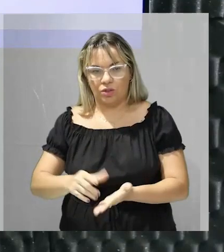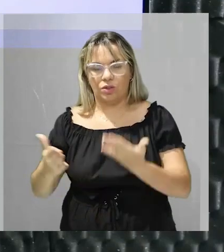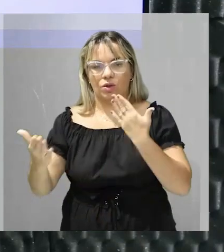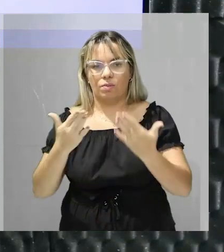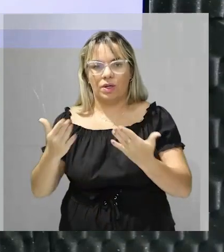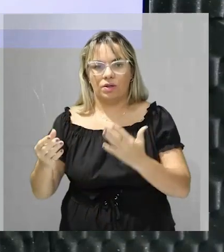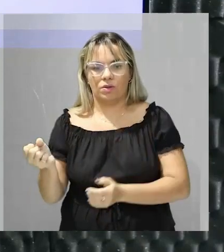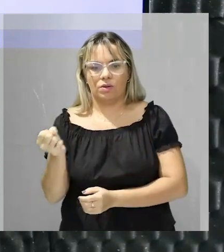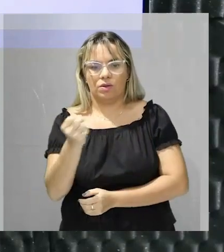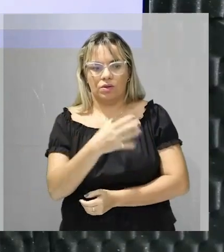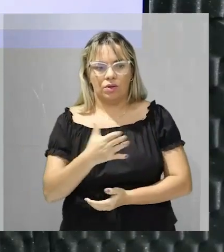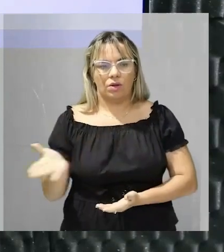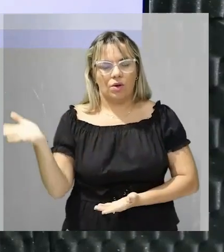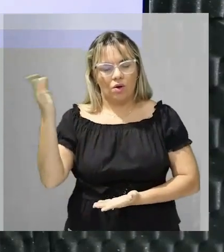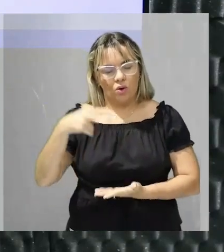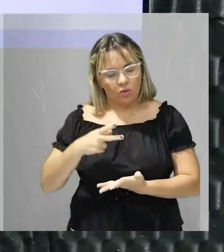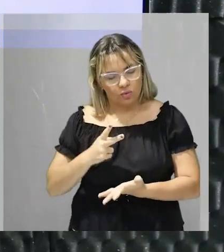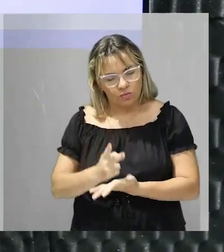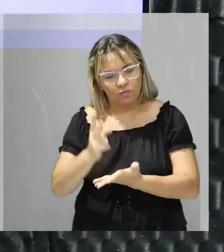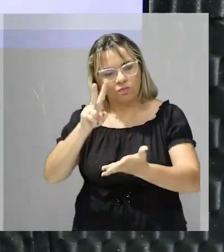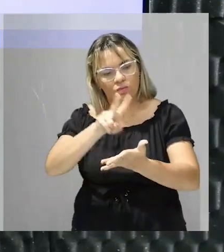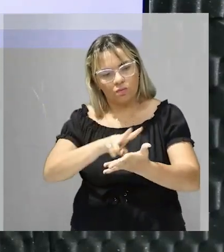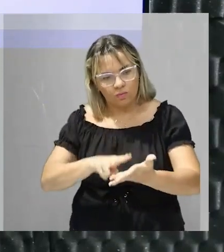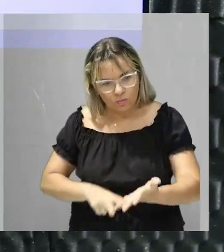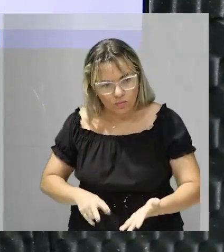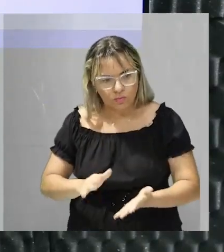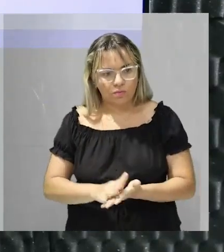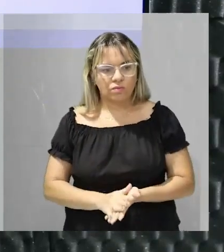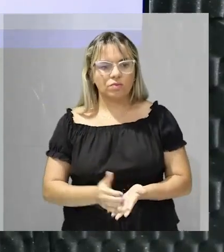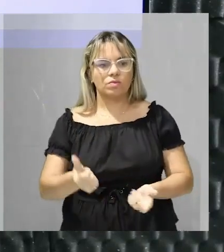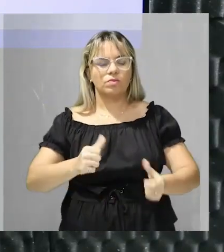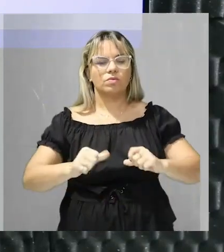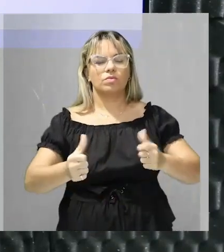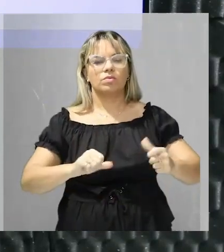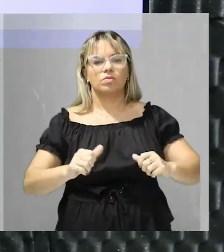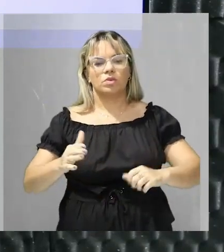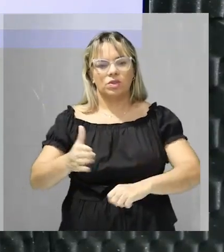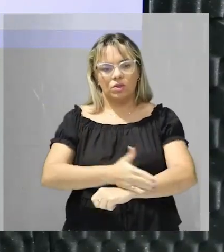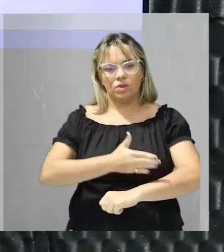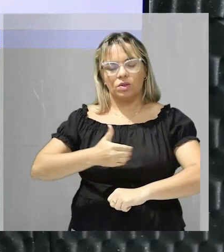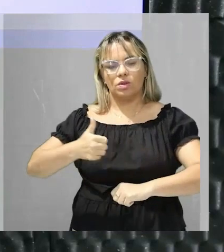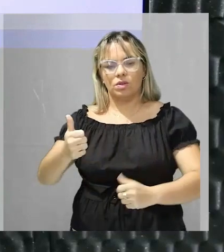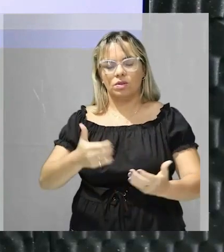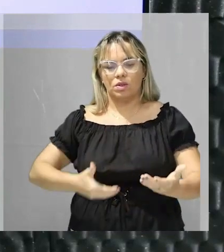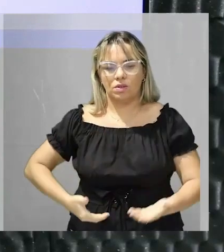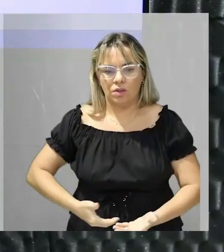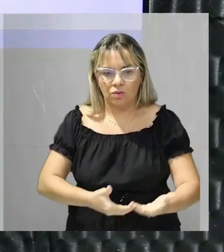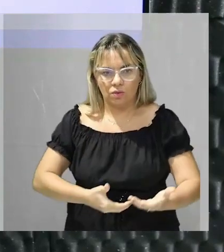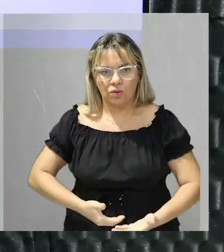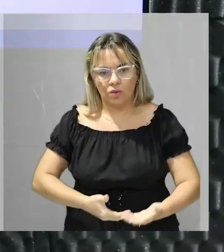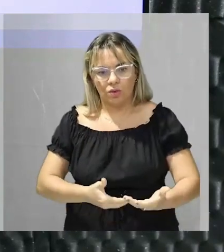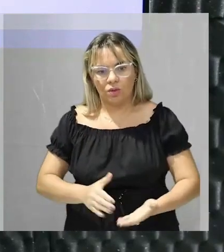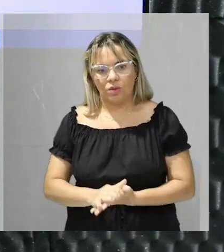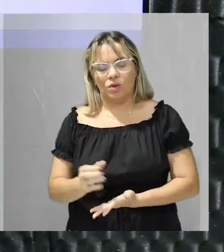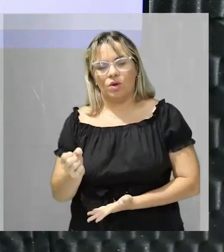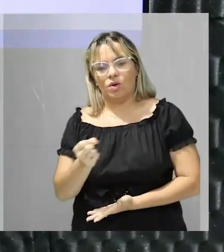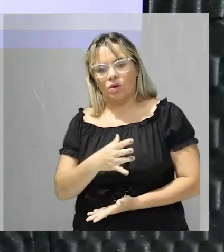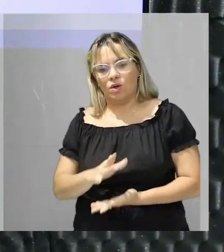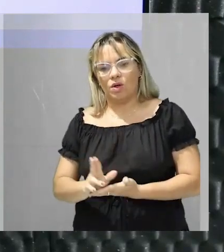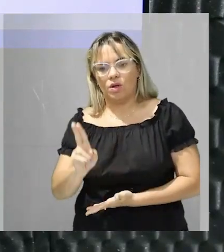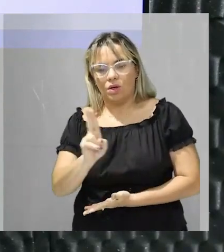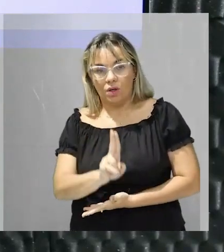continuando aí a leitura para avaliar a eficiência dessa ração ele